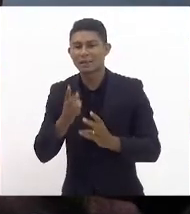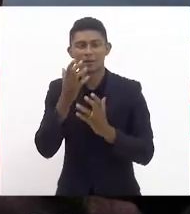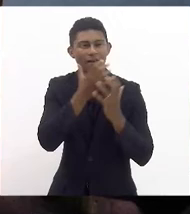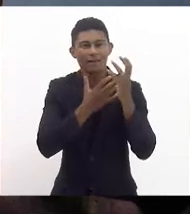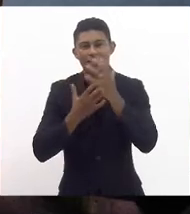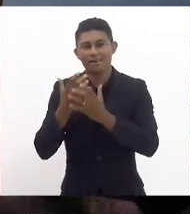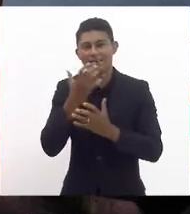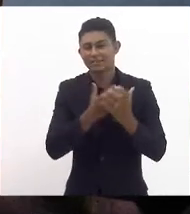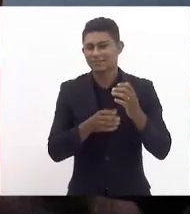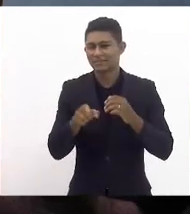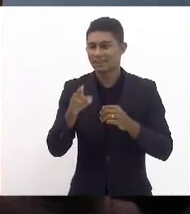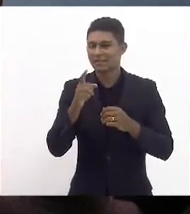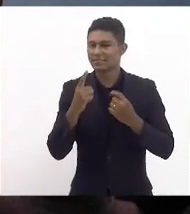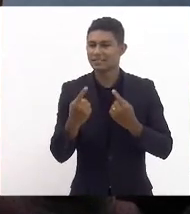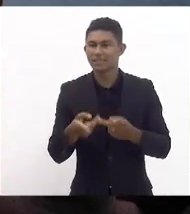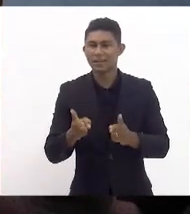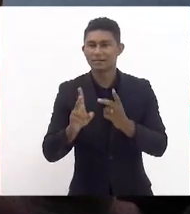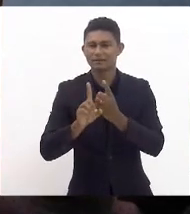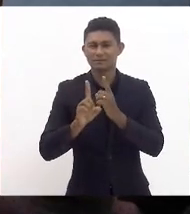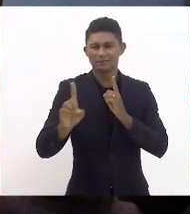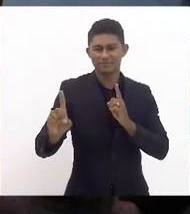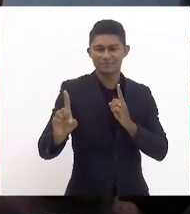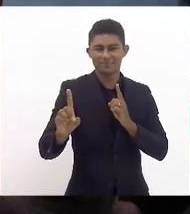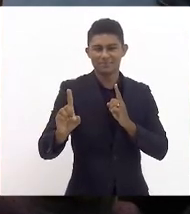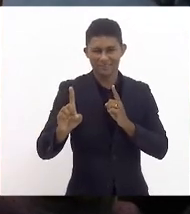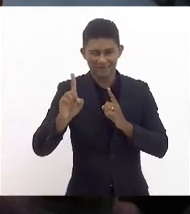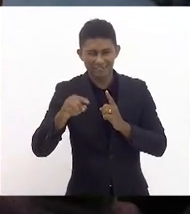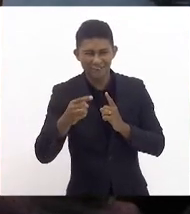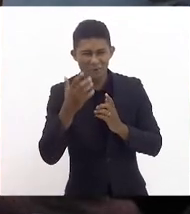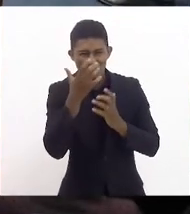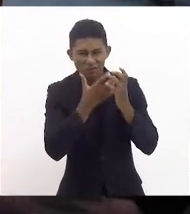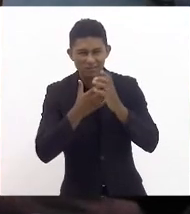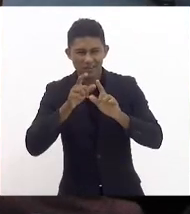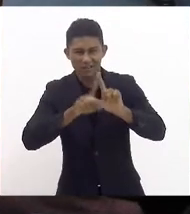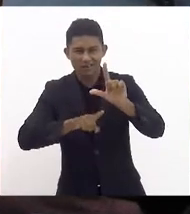dela. Não é isso, não?